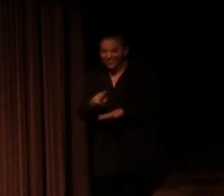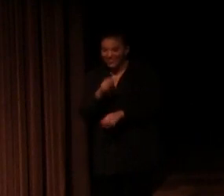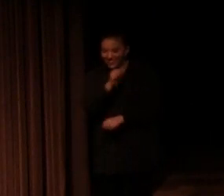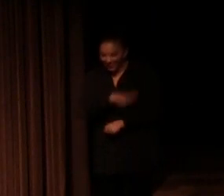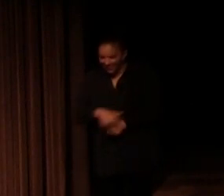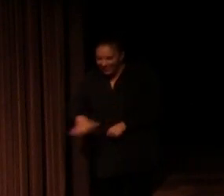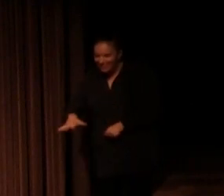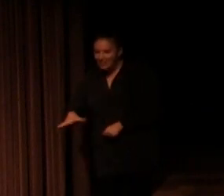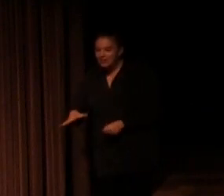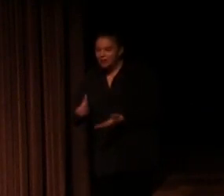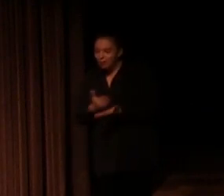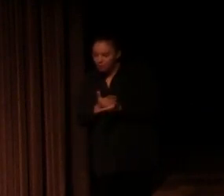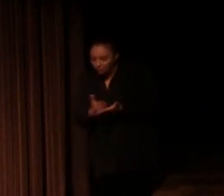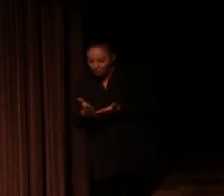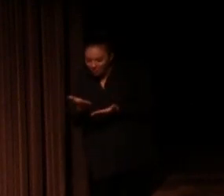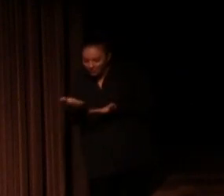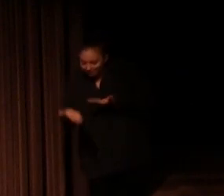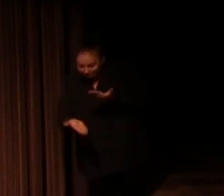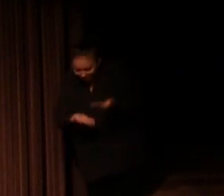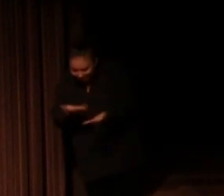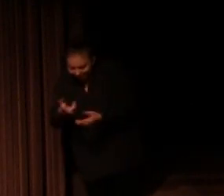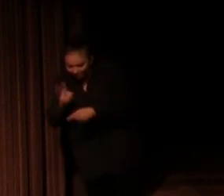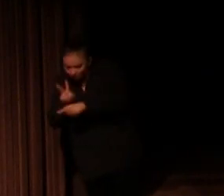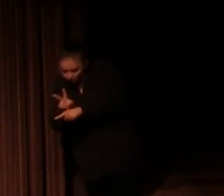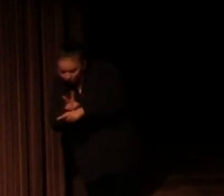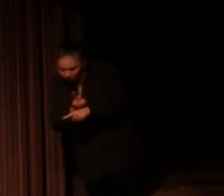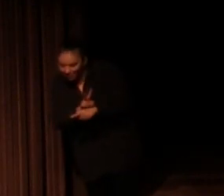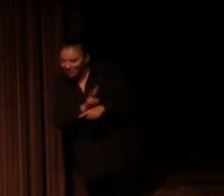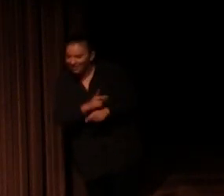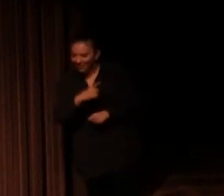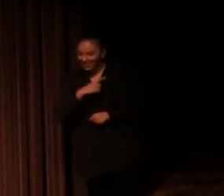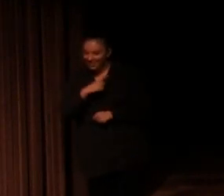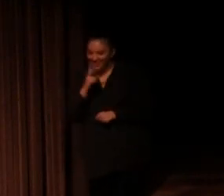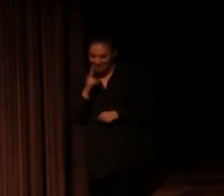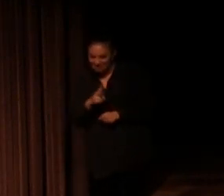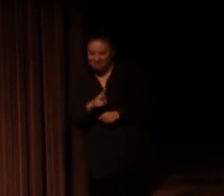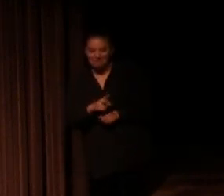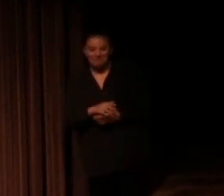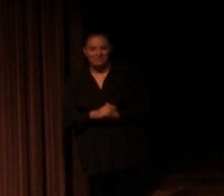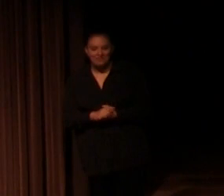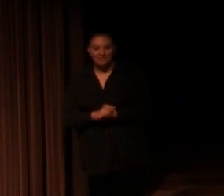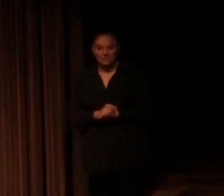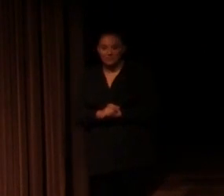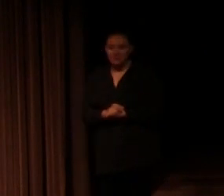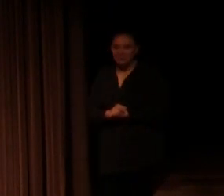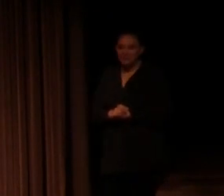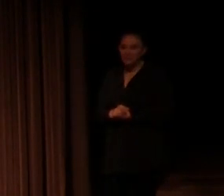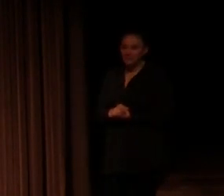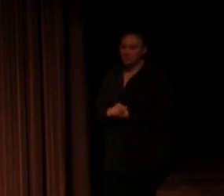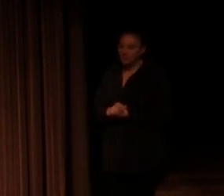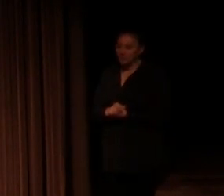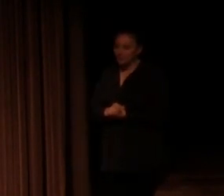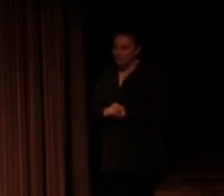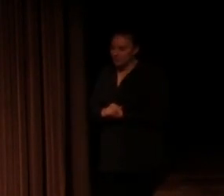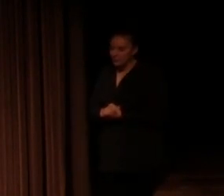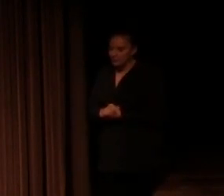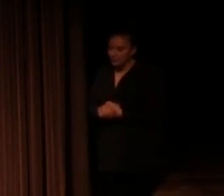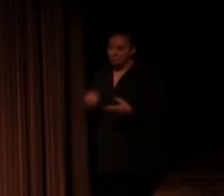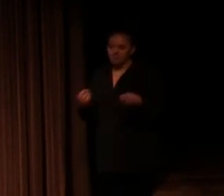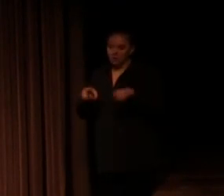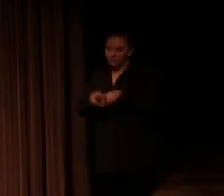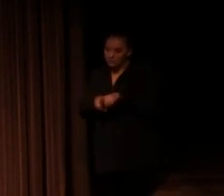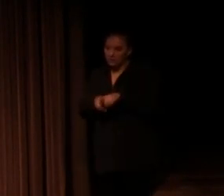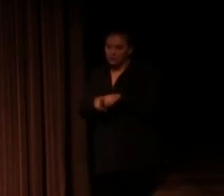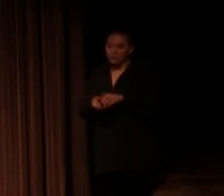começa a cuidar porque ela está ali perto dali sob os cuidados seja da rede parceira seja da rede direta seja da rede